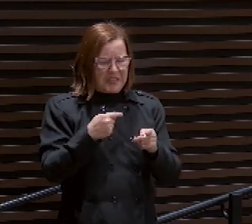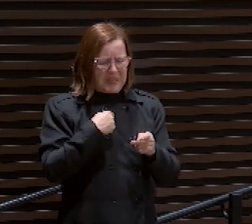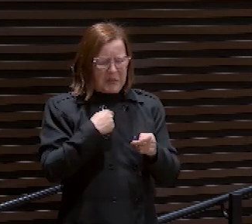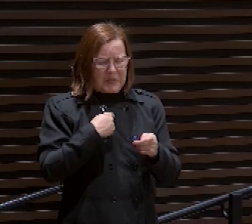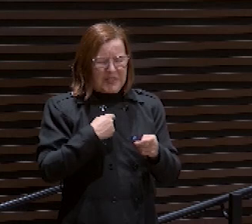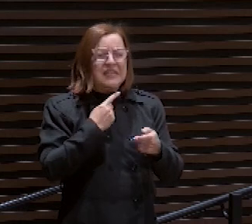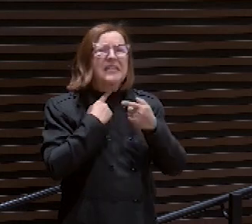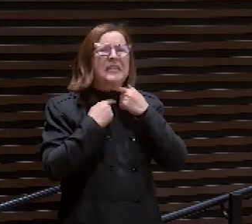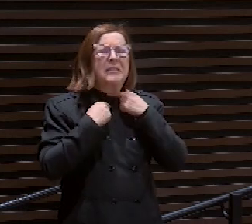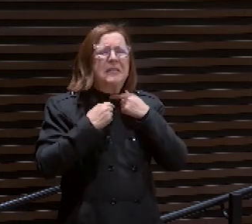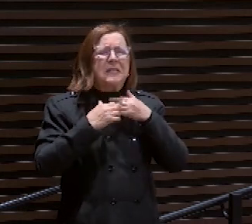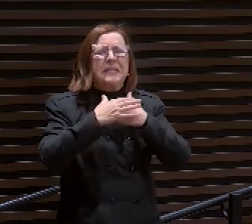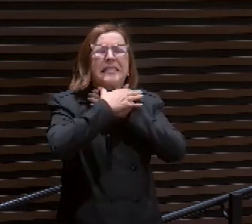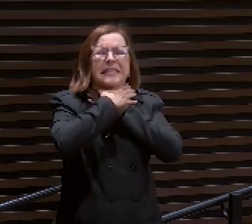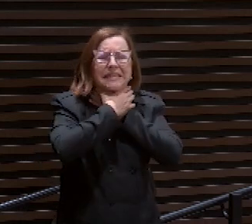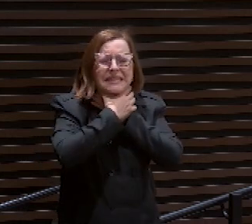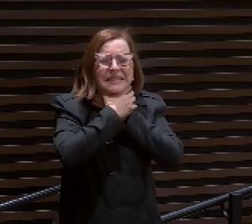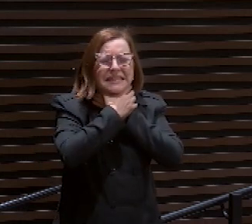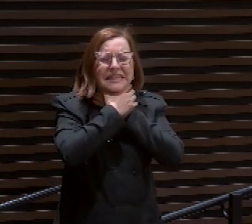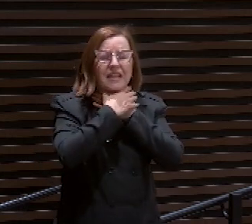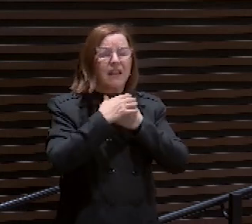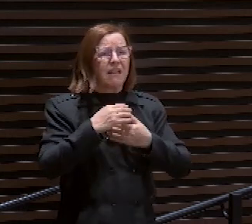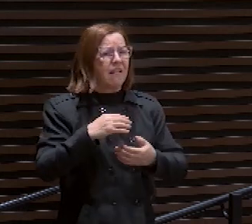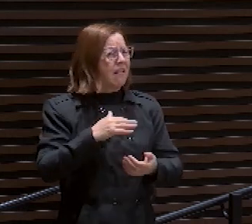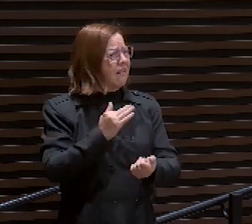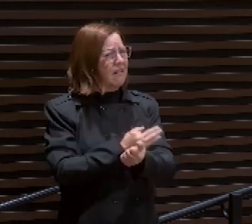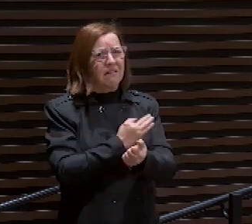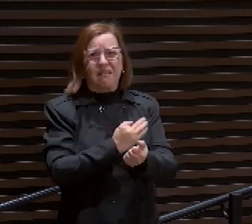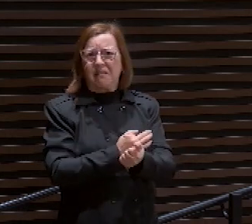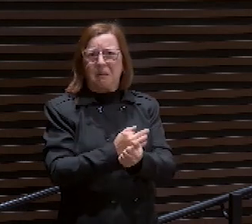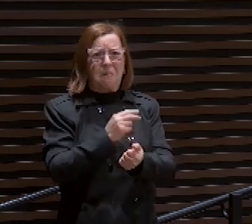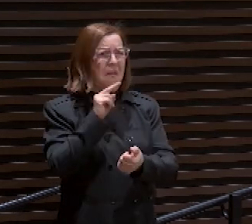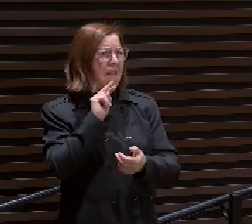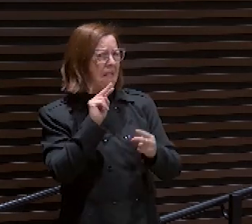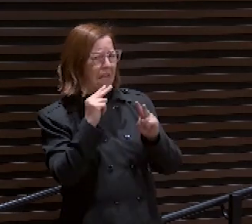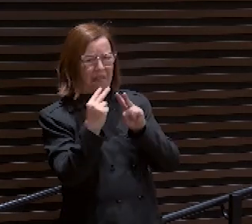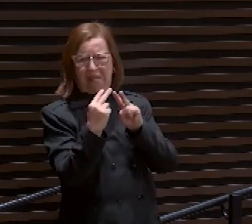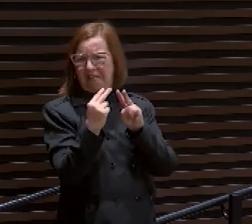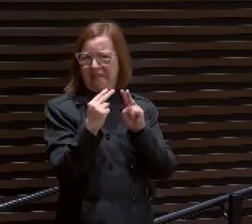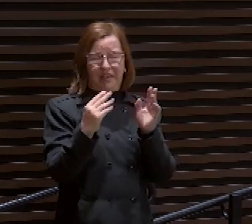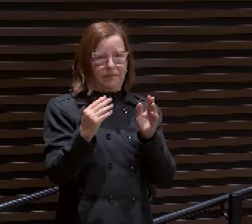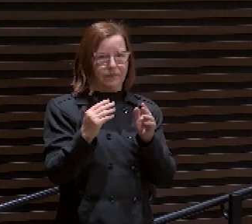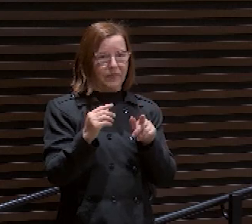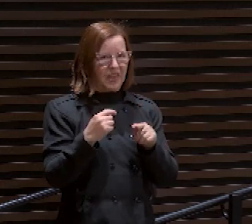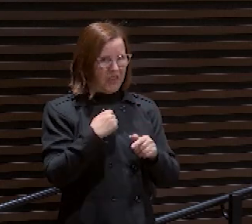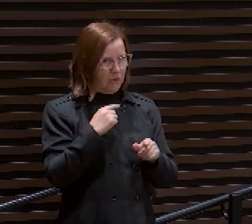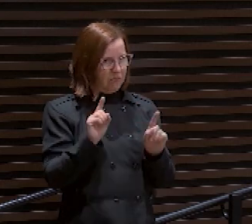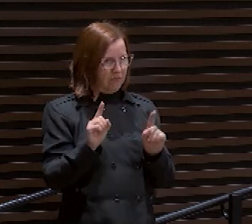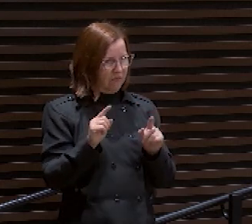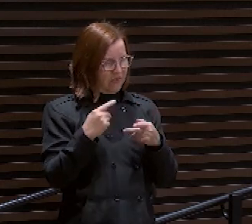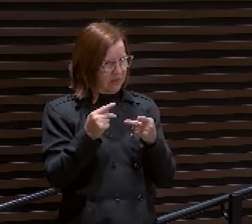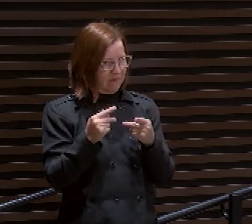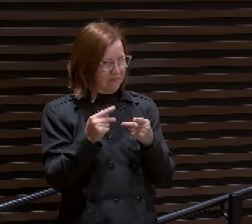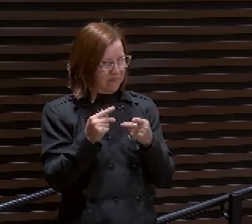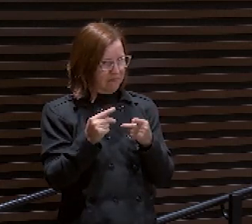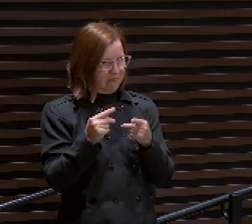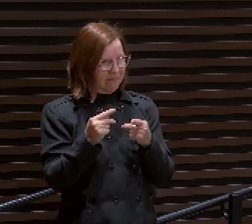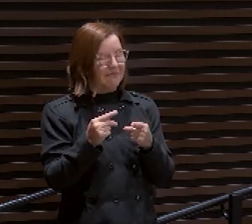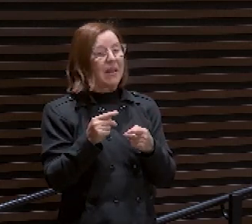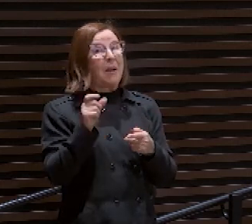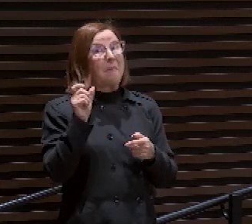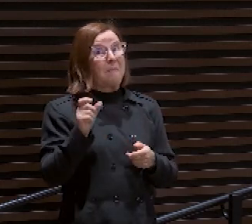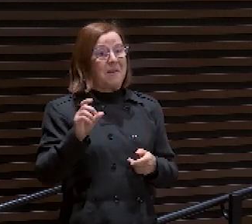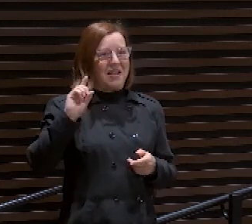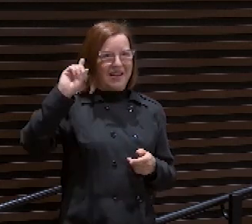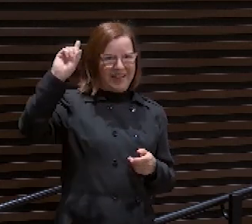não suporto, não consigo olhar a cara. Eu não estou dizendo, a palavra de Deus está dizendo. É muito difícil, amados,